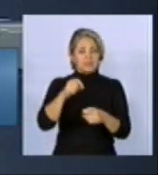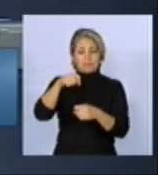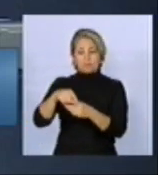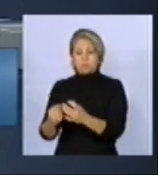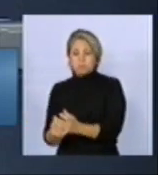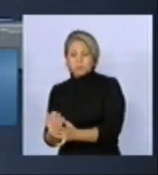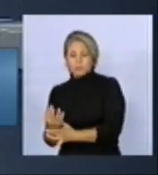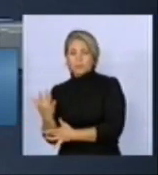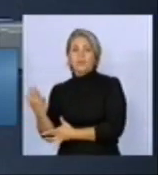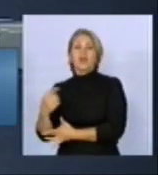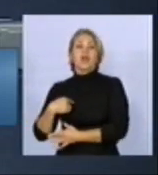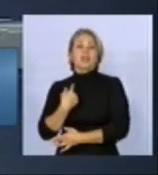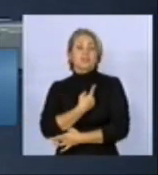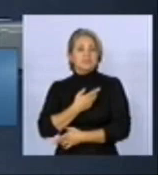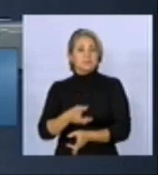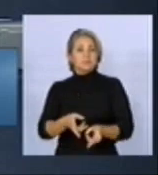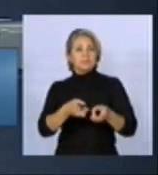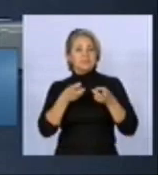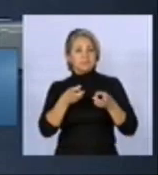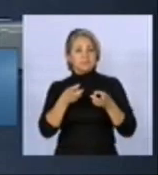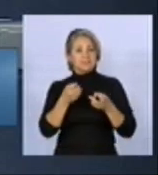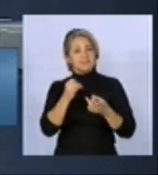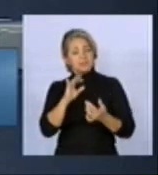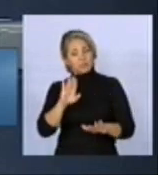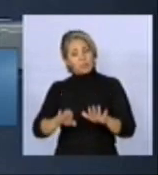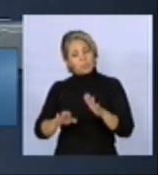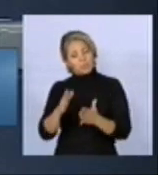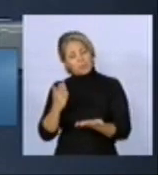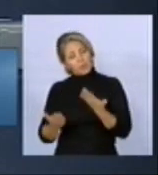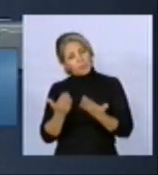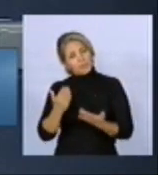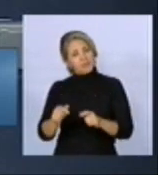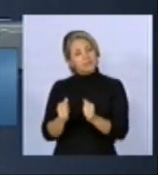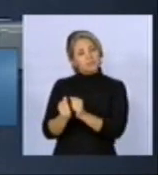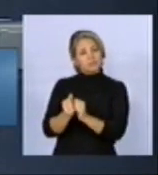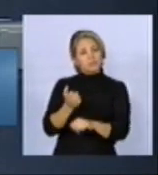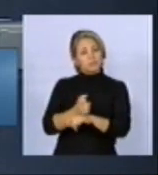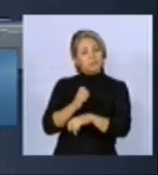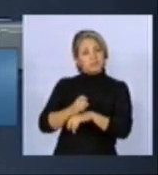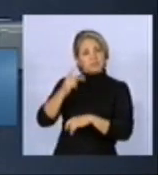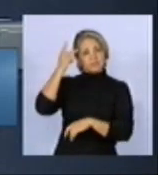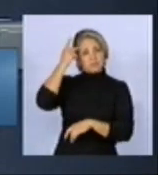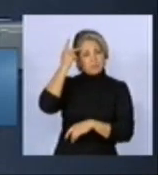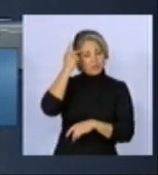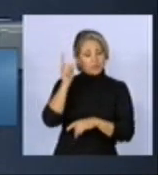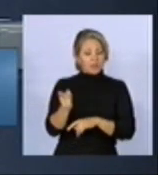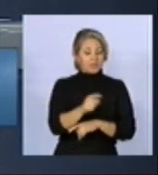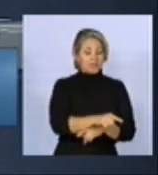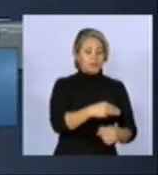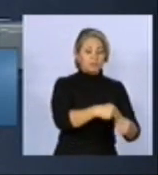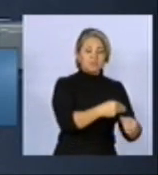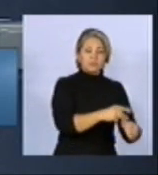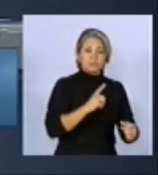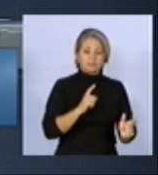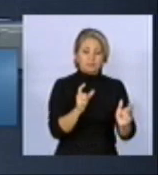a gente percebe que comparado a São Paulo Paulinia tinha um índice maior de queima em 2006